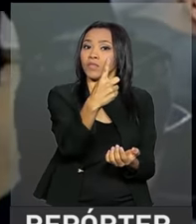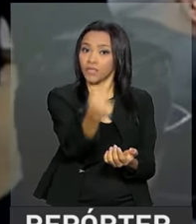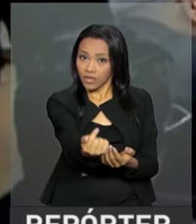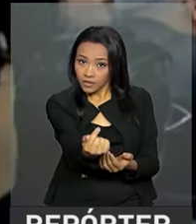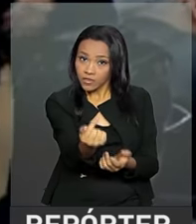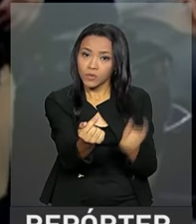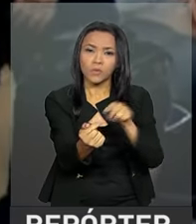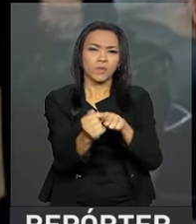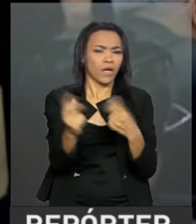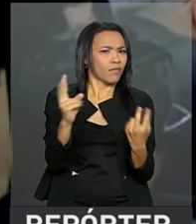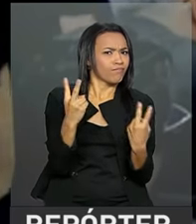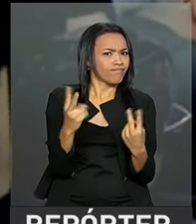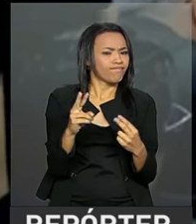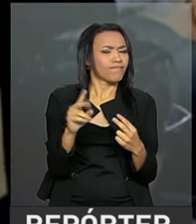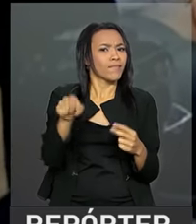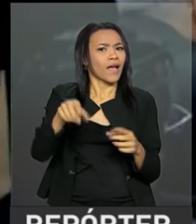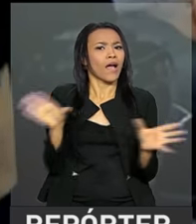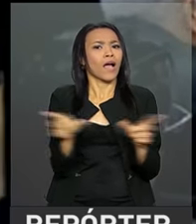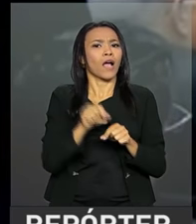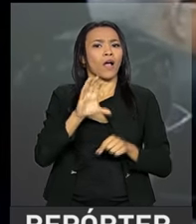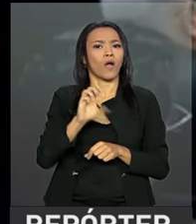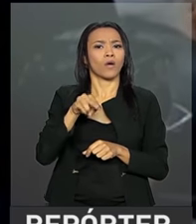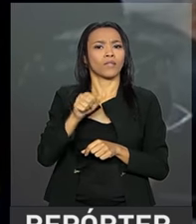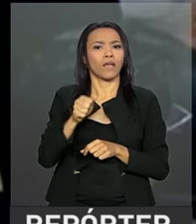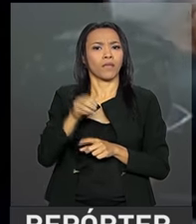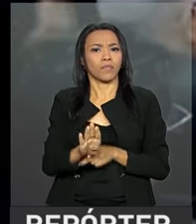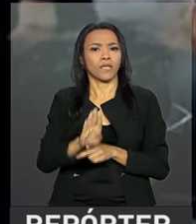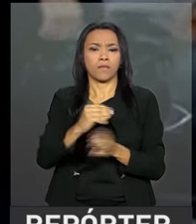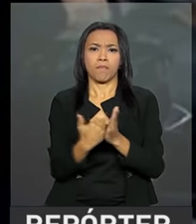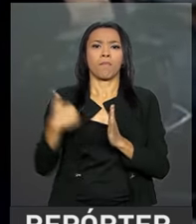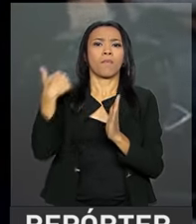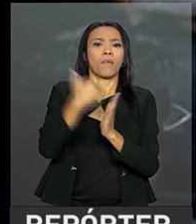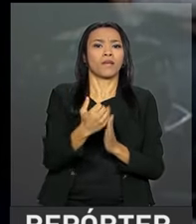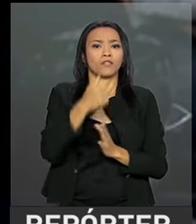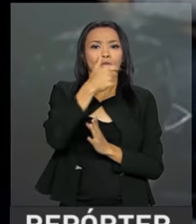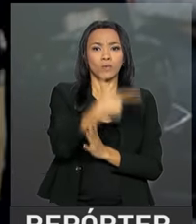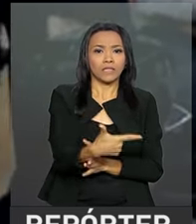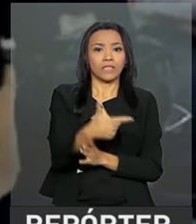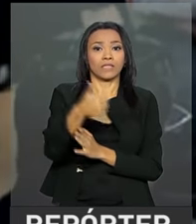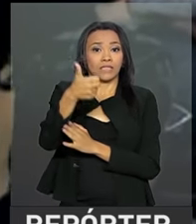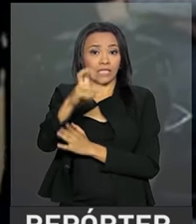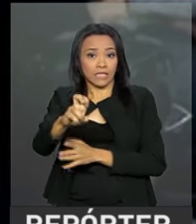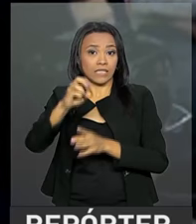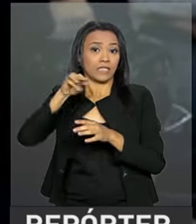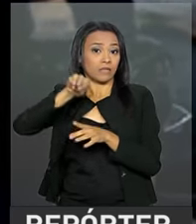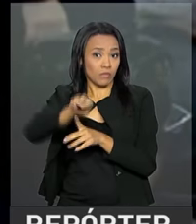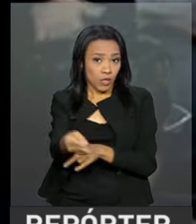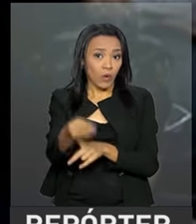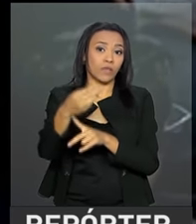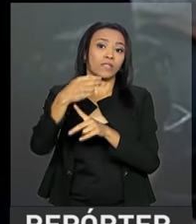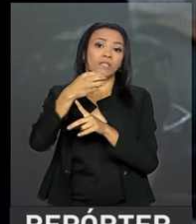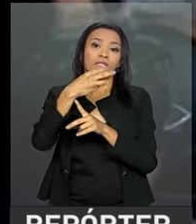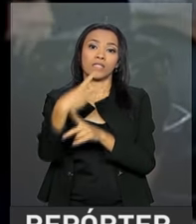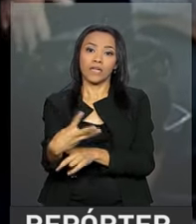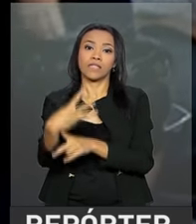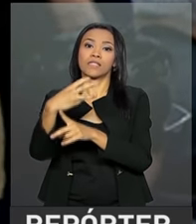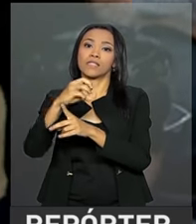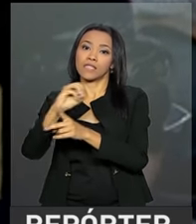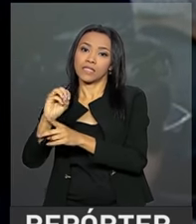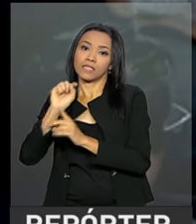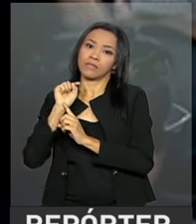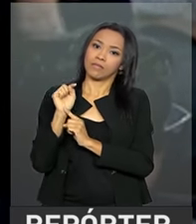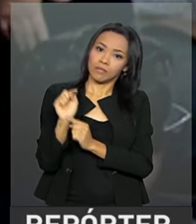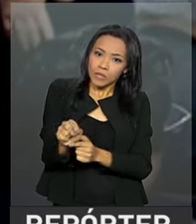a previsão da Conab é que ela seja de mais de 215 milhões e 300 mil